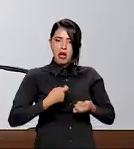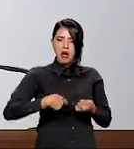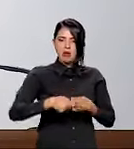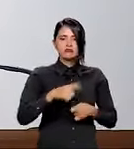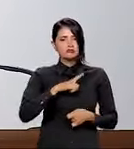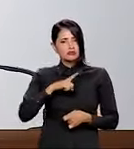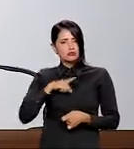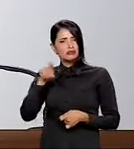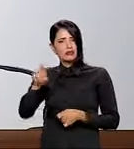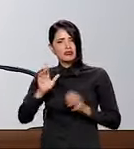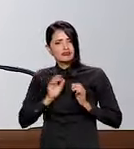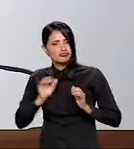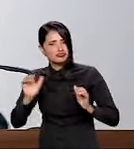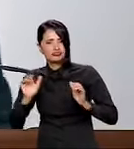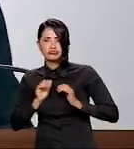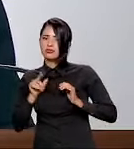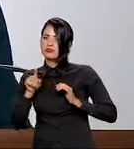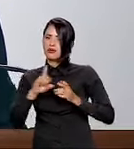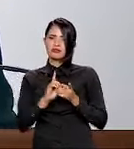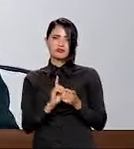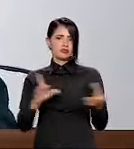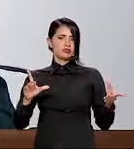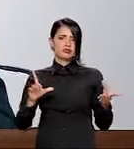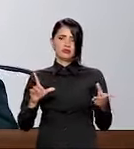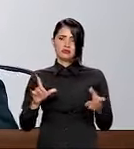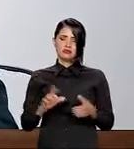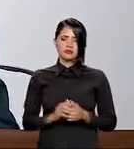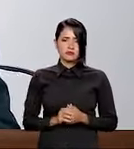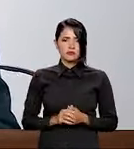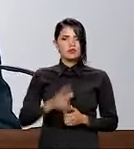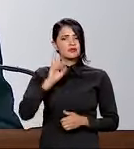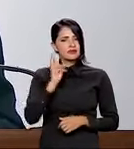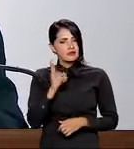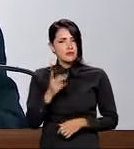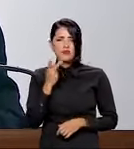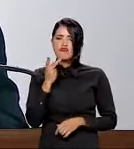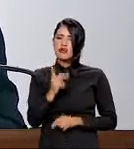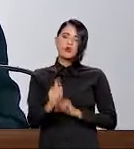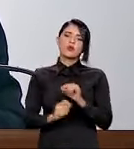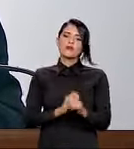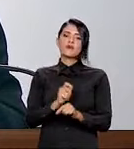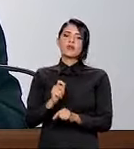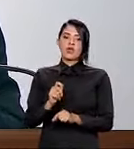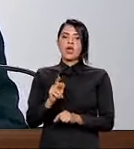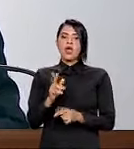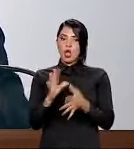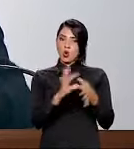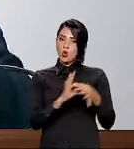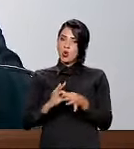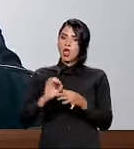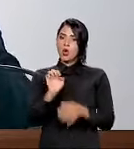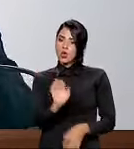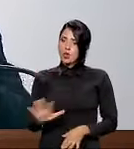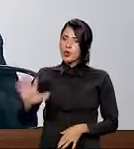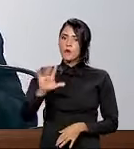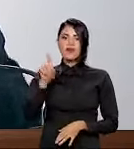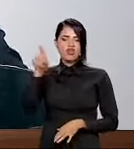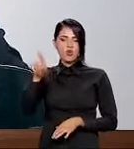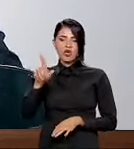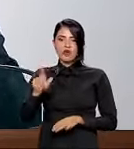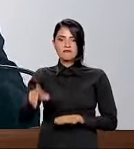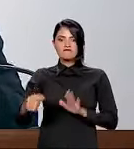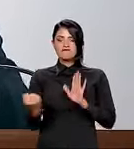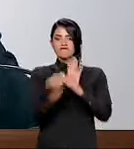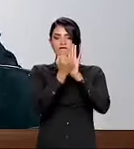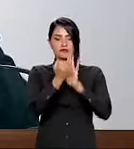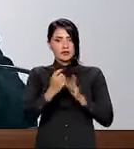isso é muito rico para a democracia. Eu sempre disse que a União Europeia é um